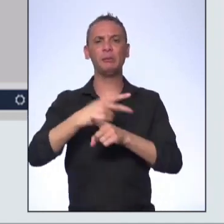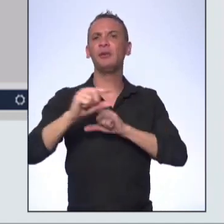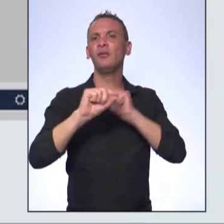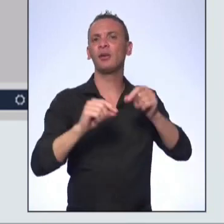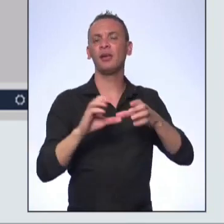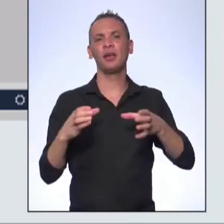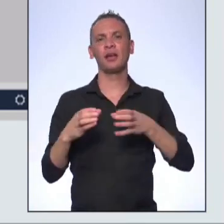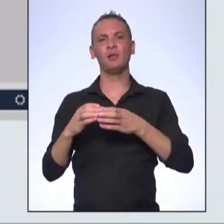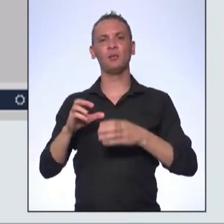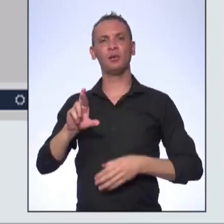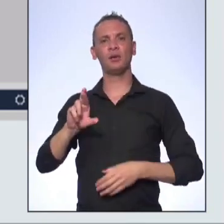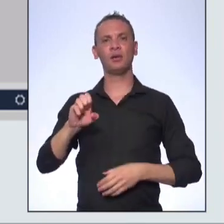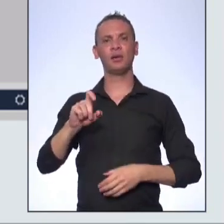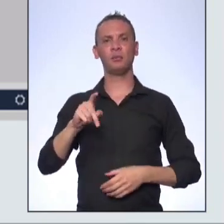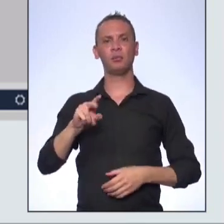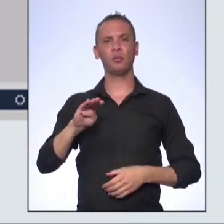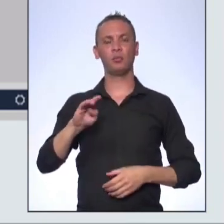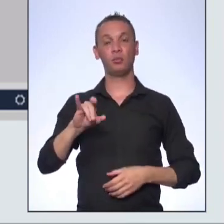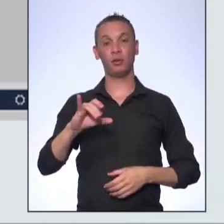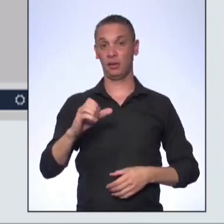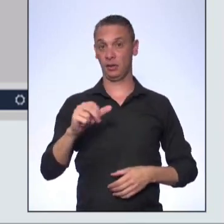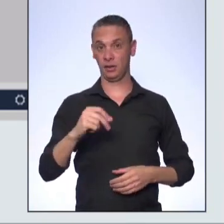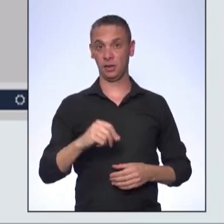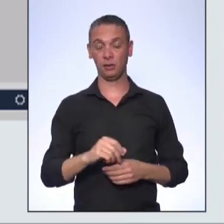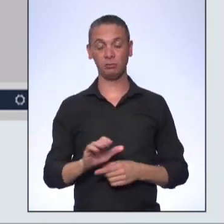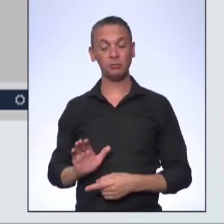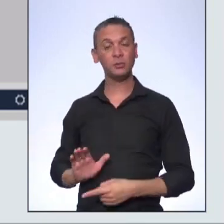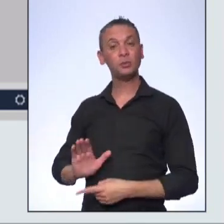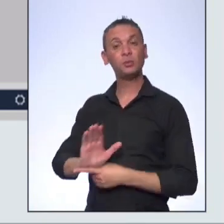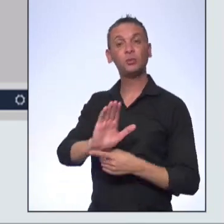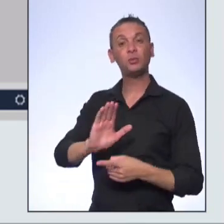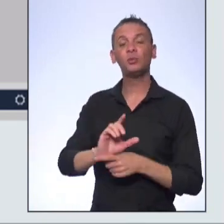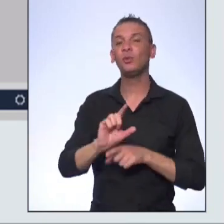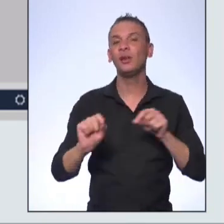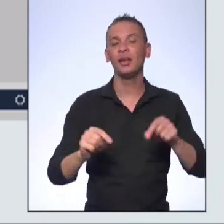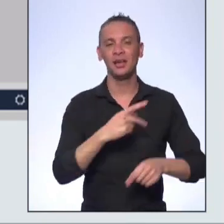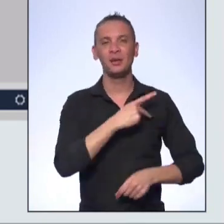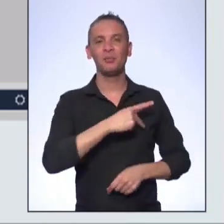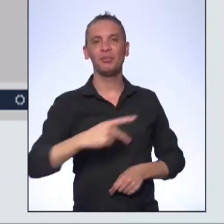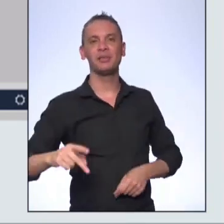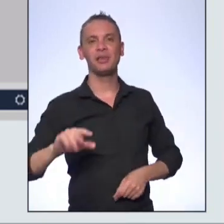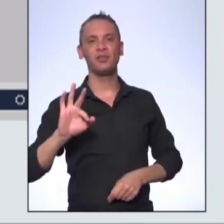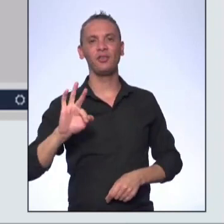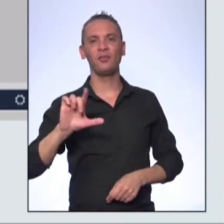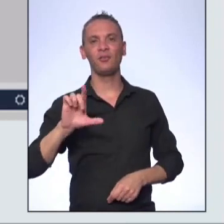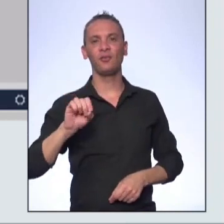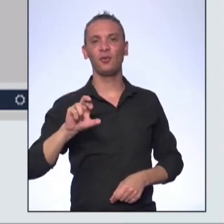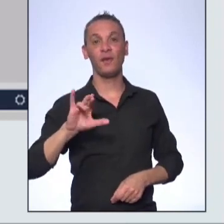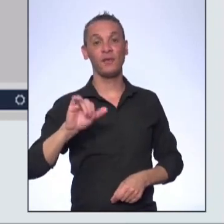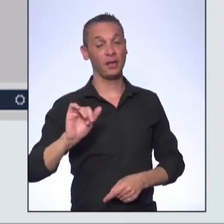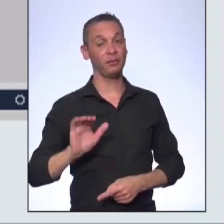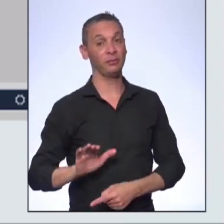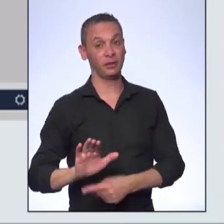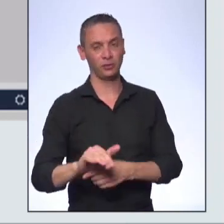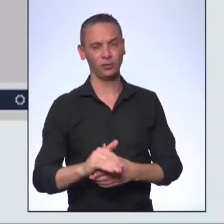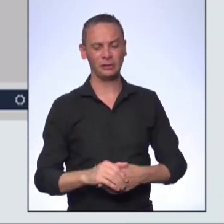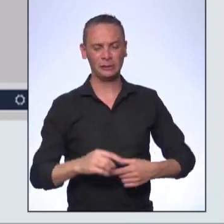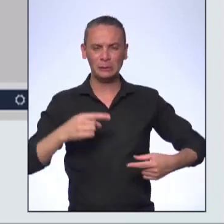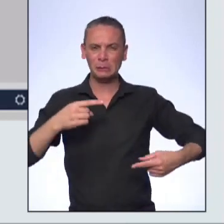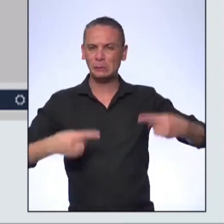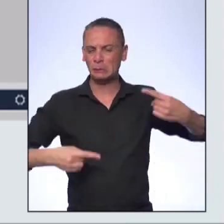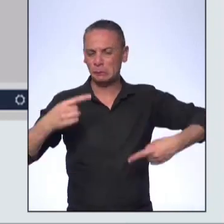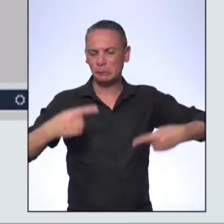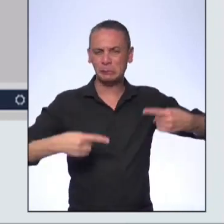republicanos, que contaram com um apoio decisivo do presidente Floriano Peixoto. Essa violenta guerra